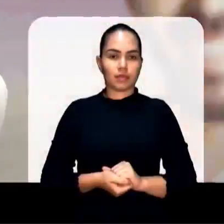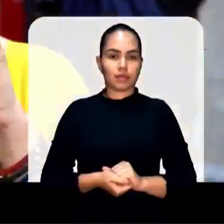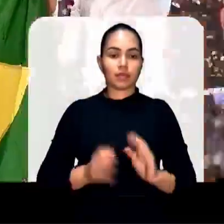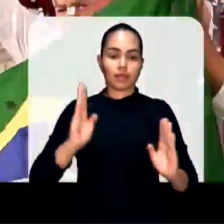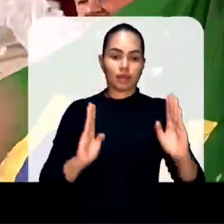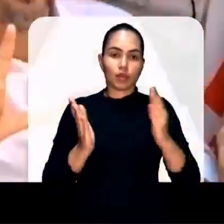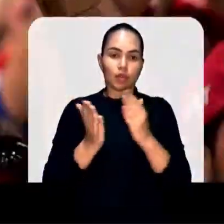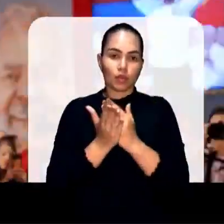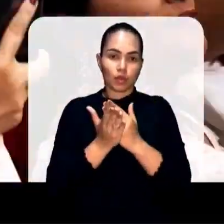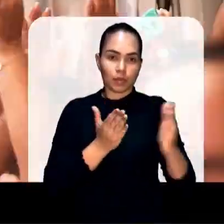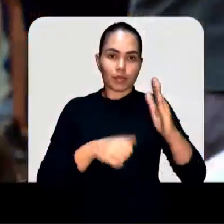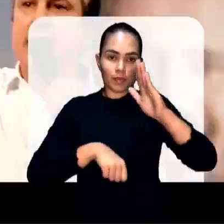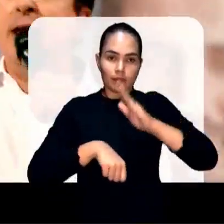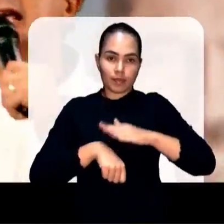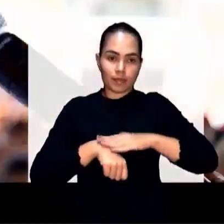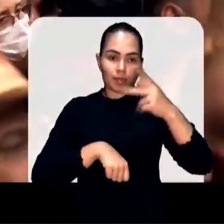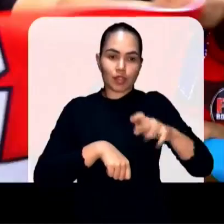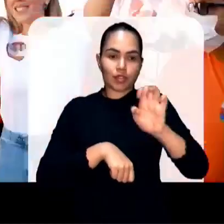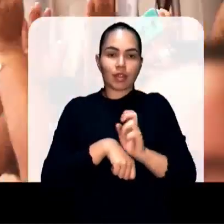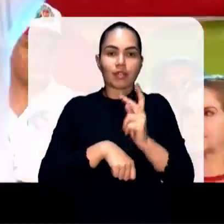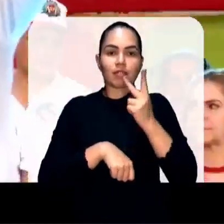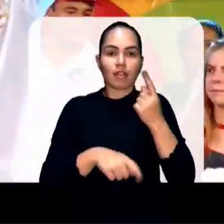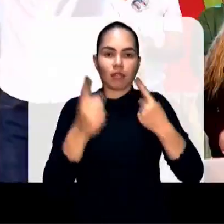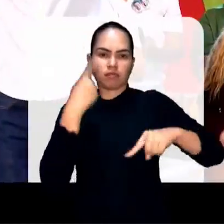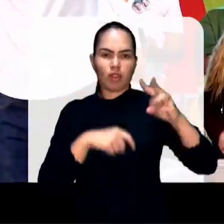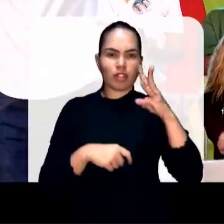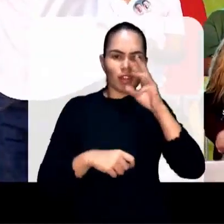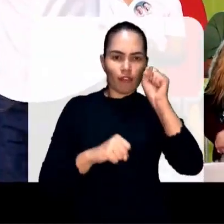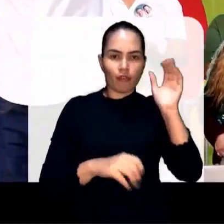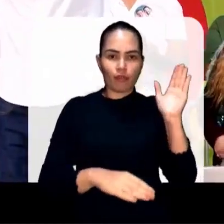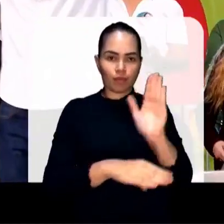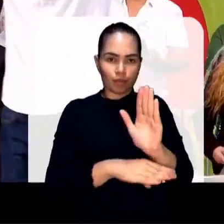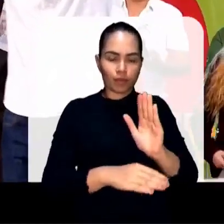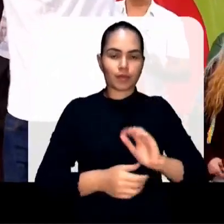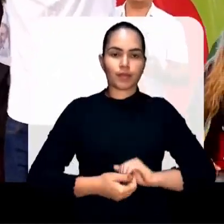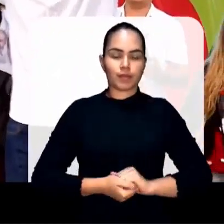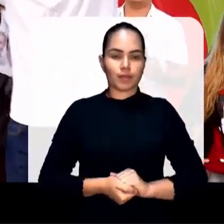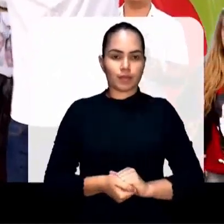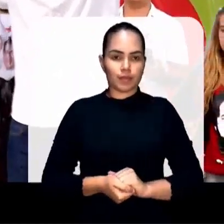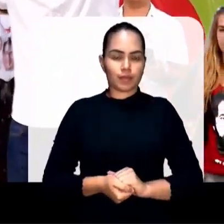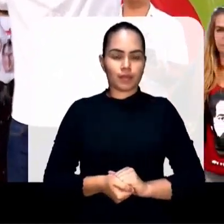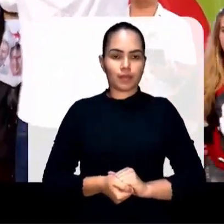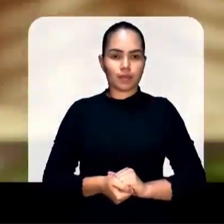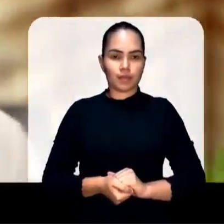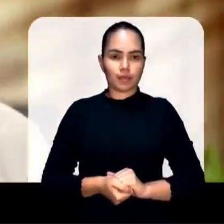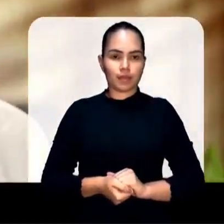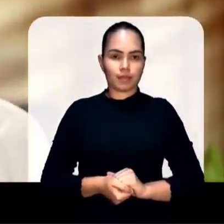Começa agora um novo tempo. O Ceará, 3 vezes mais forte.